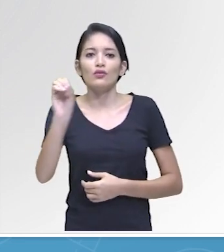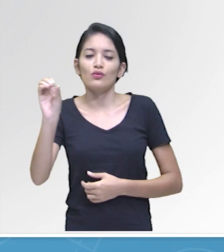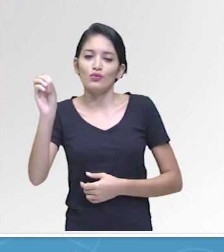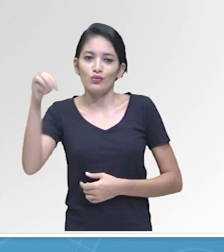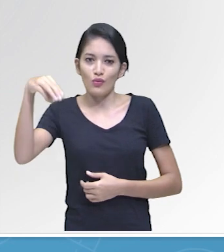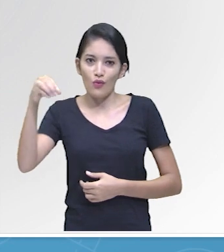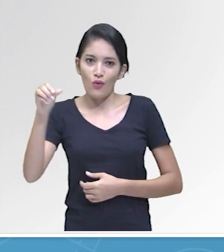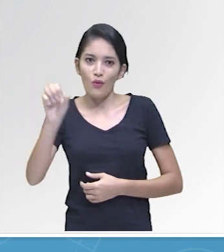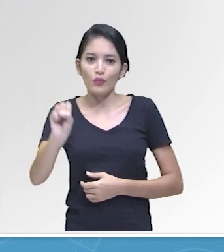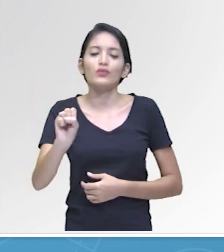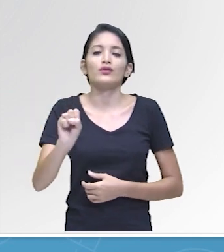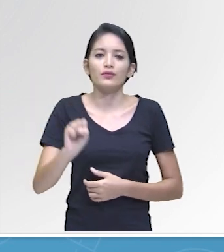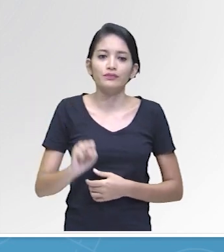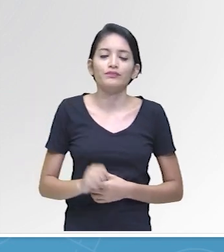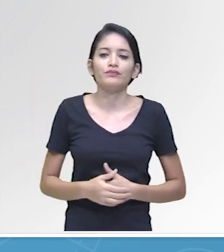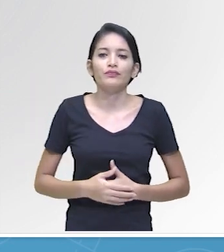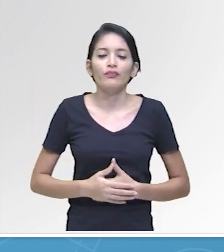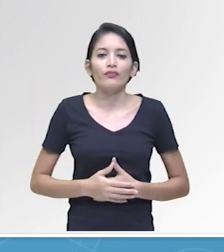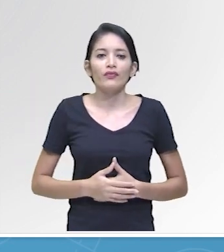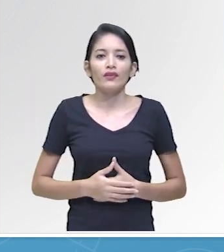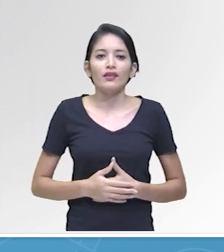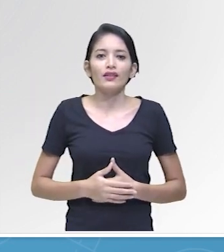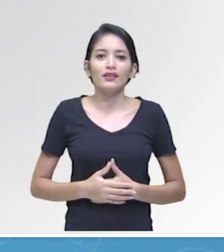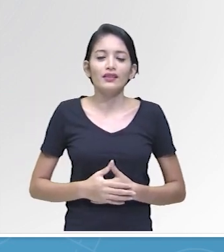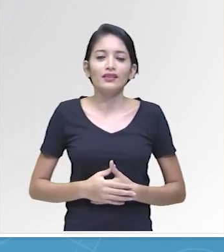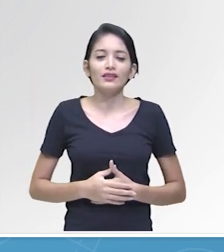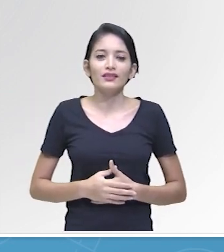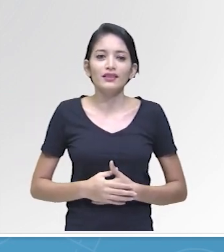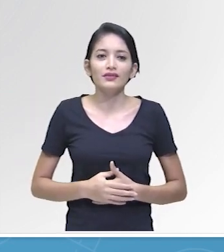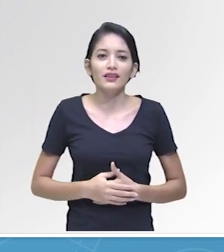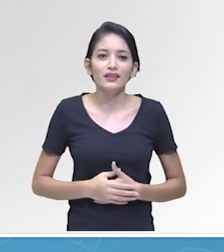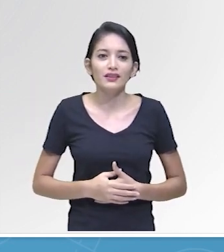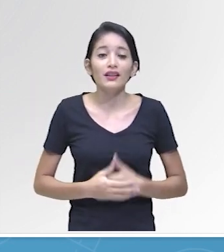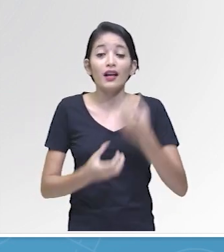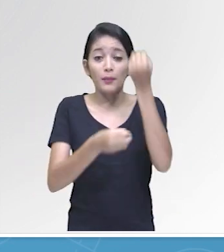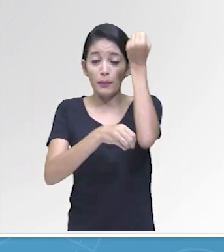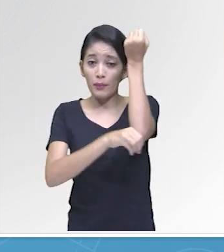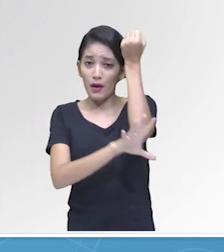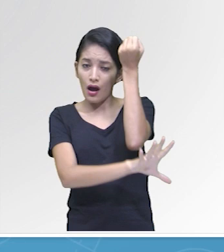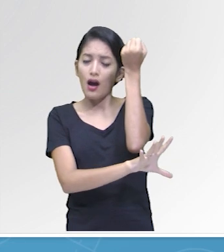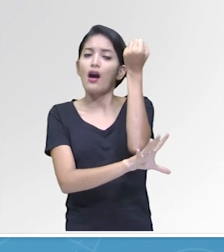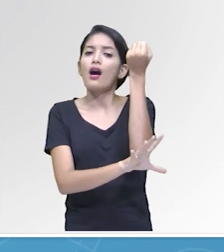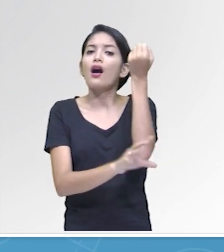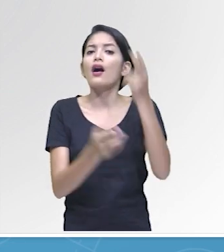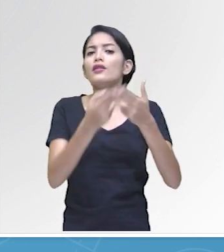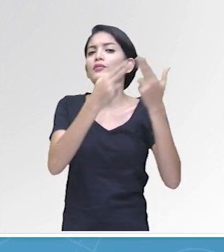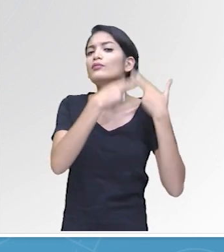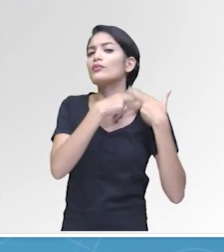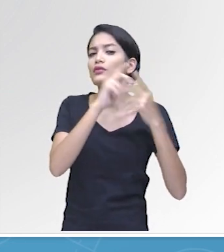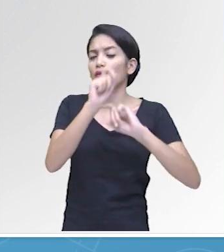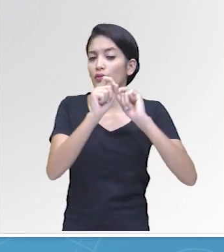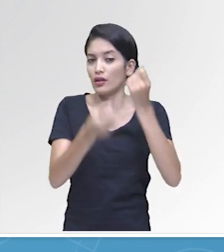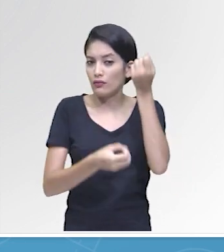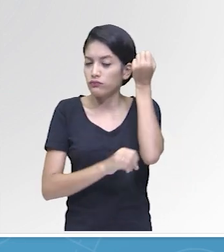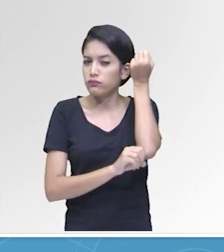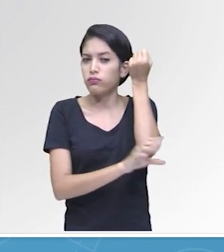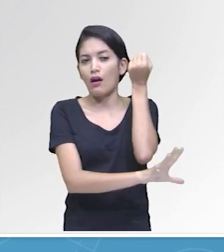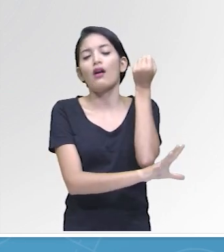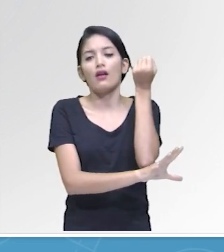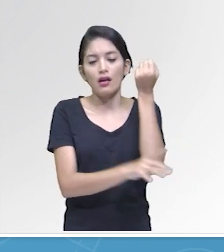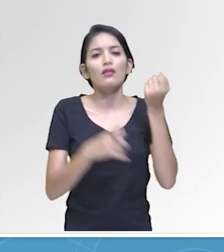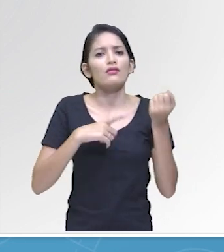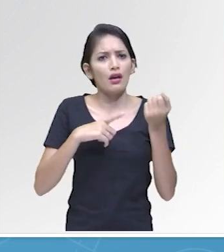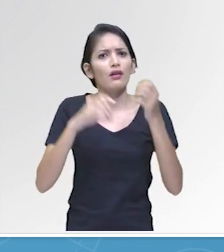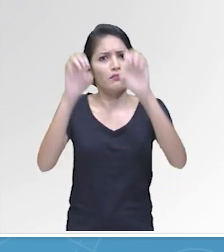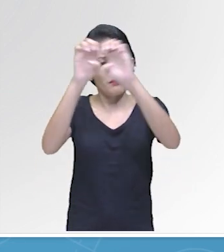cartela, olhem aí. O lisossomos são as organelas responsáveis pela digestão celular, Sim, existem